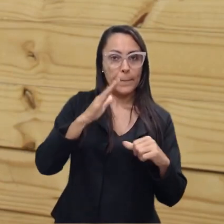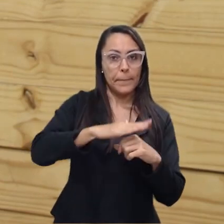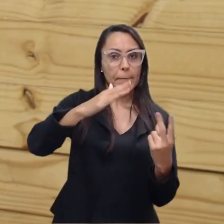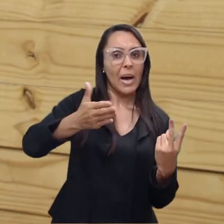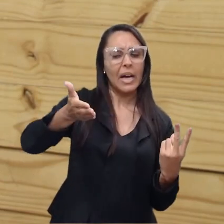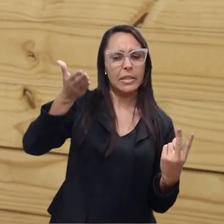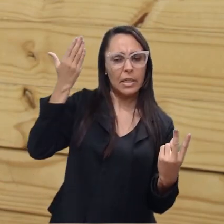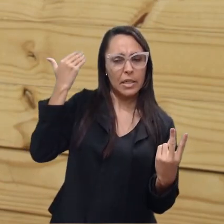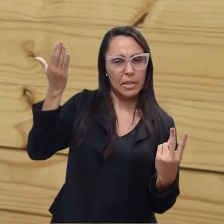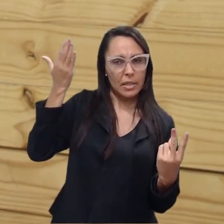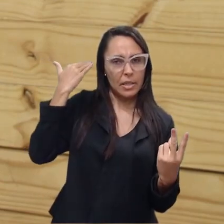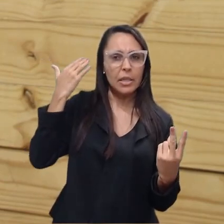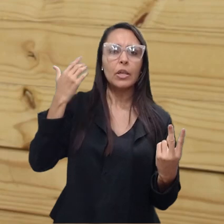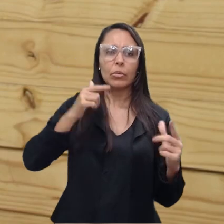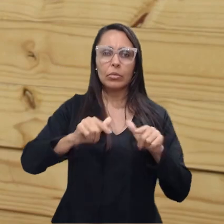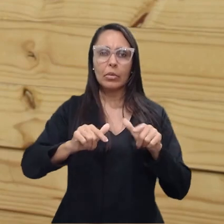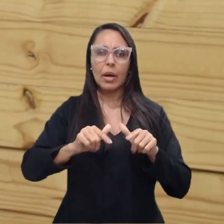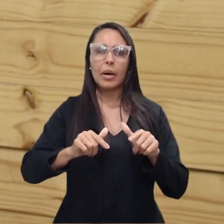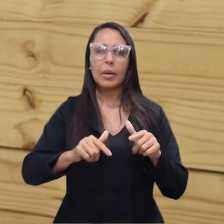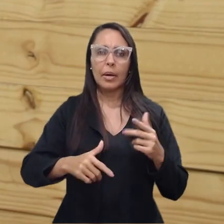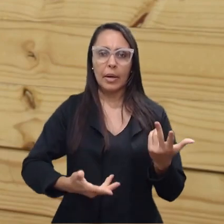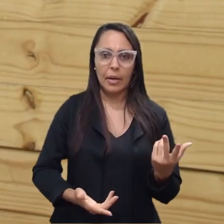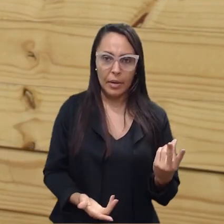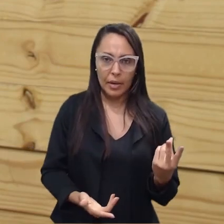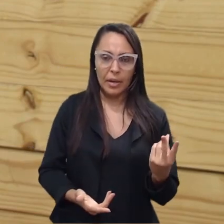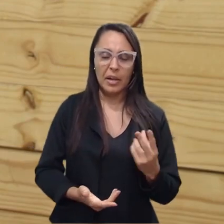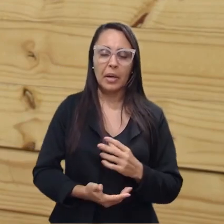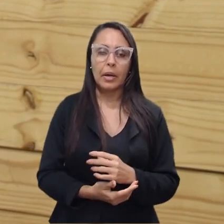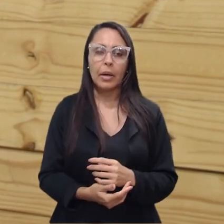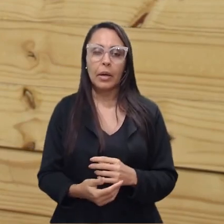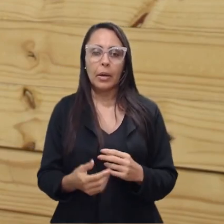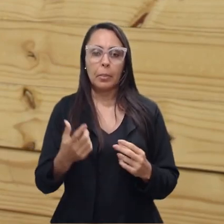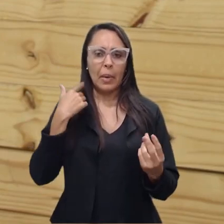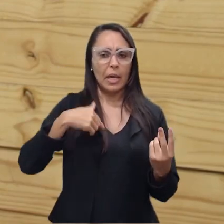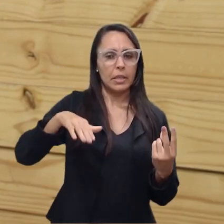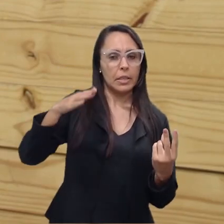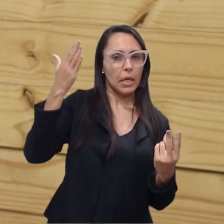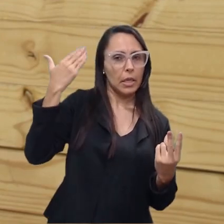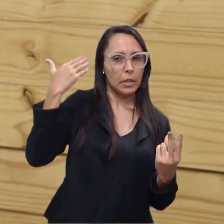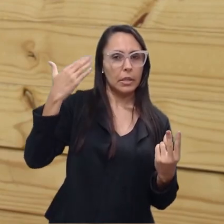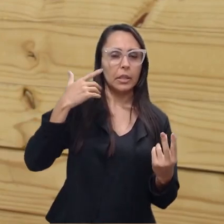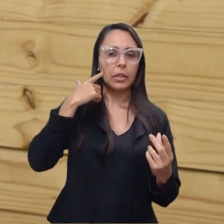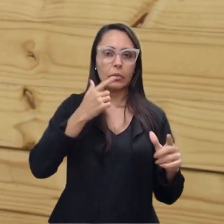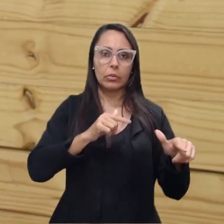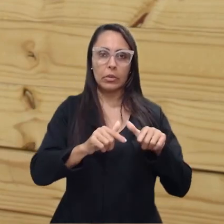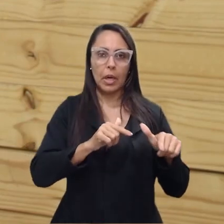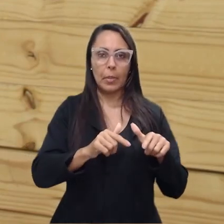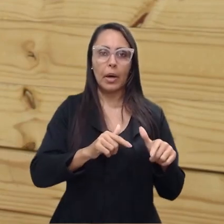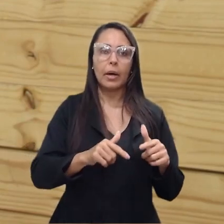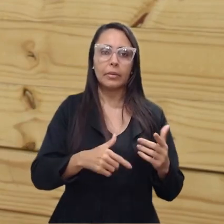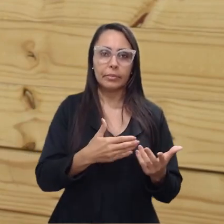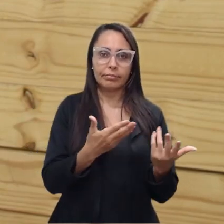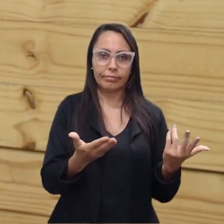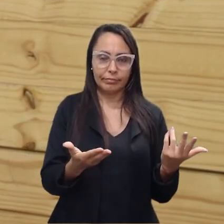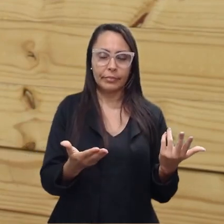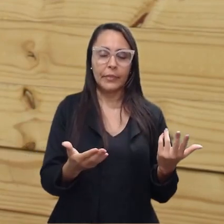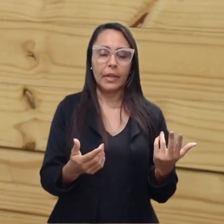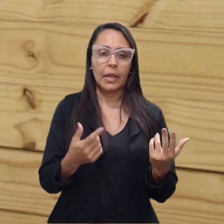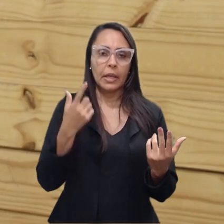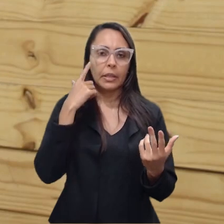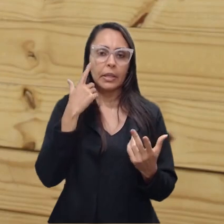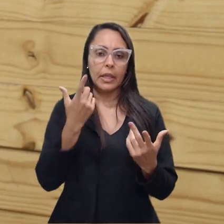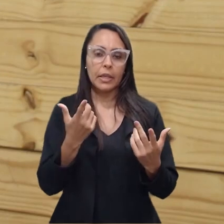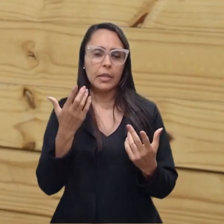no magistério vai ter a preferência. Qual o segundo critério? Ser o mais antigo na escola. Então, quem for mais antigo